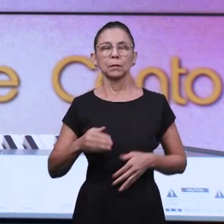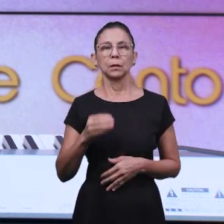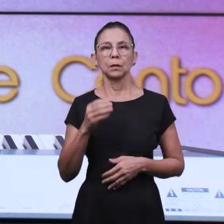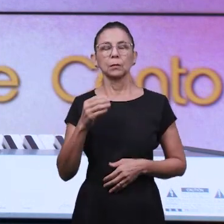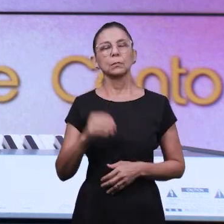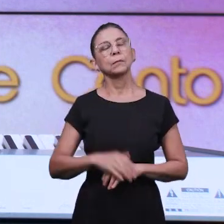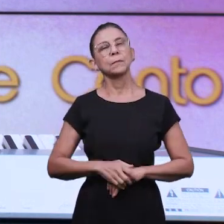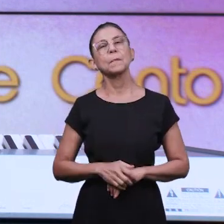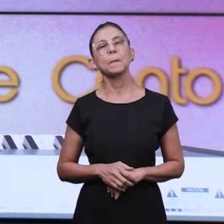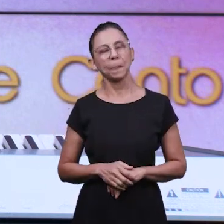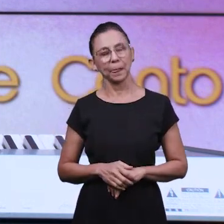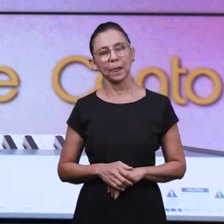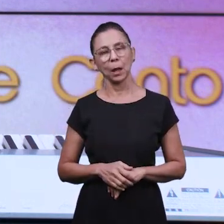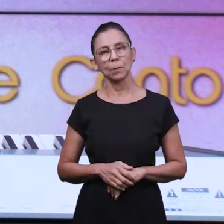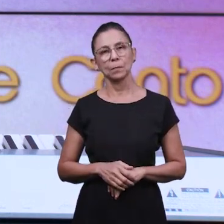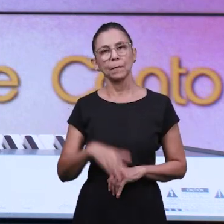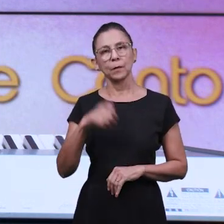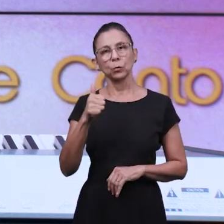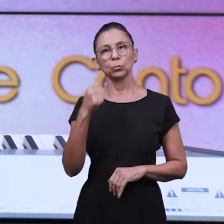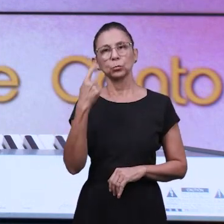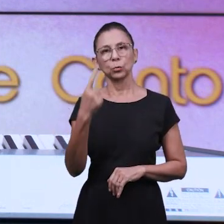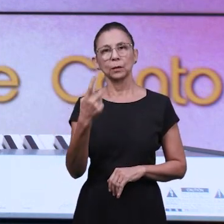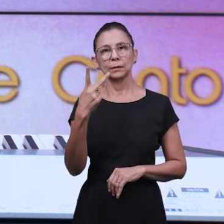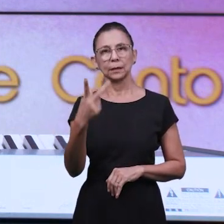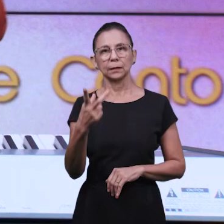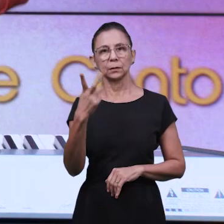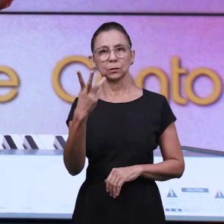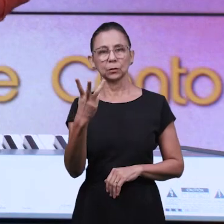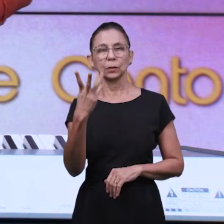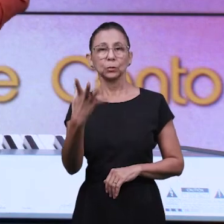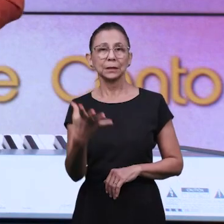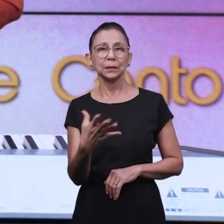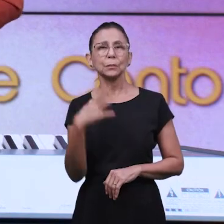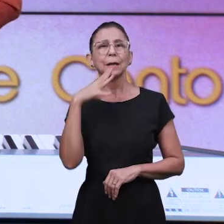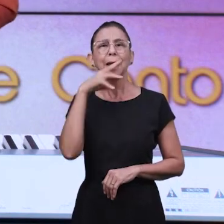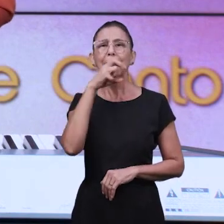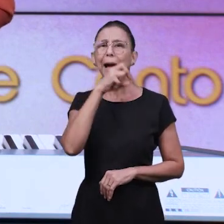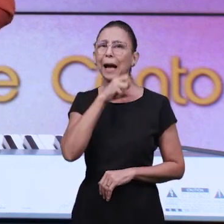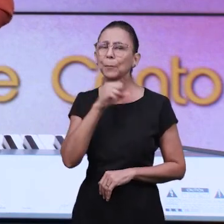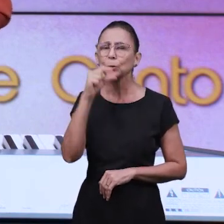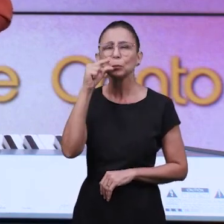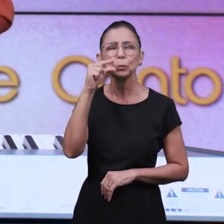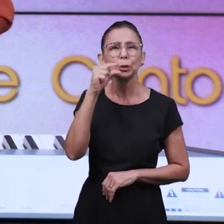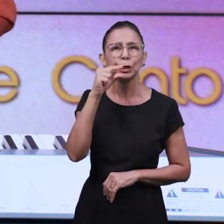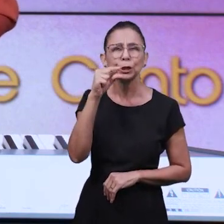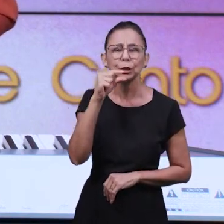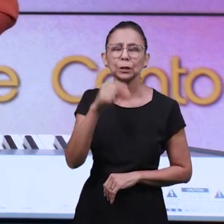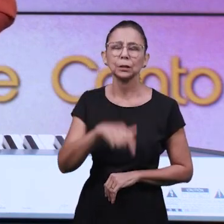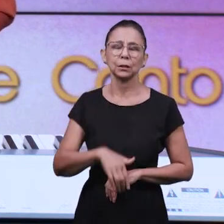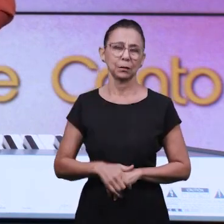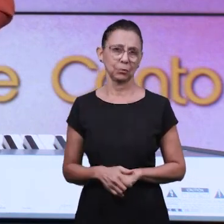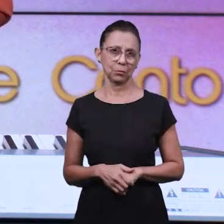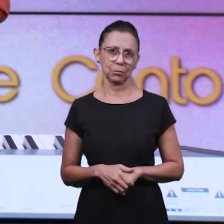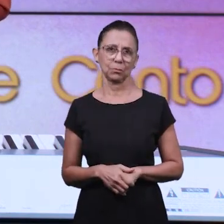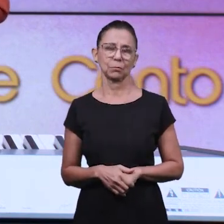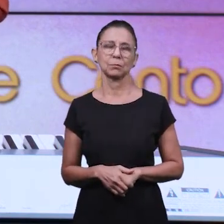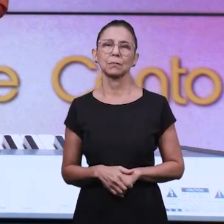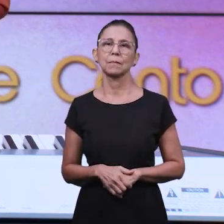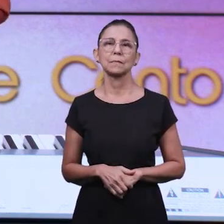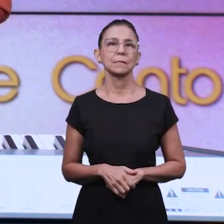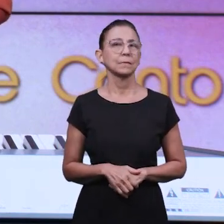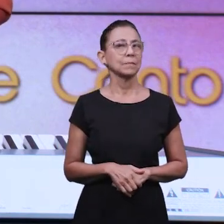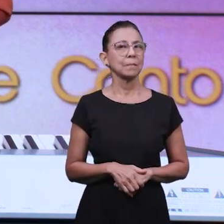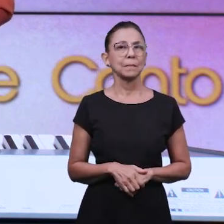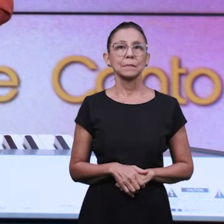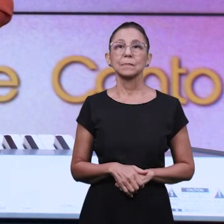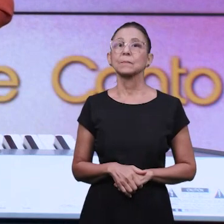1, 2, 3, 4, 5. Esses estímulos serão curtinhos, não serão ligados e